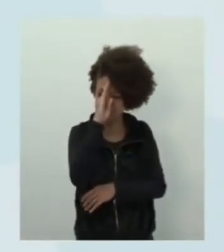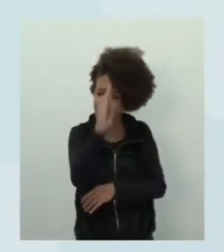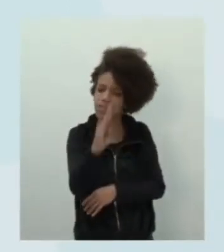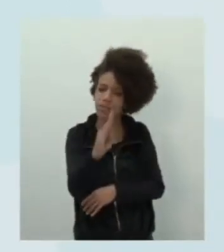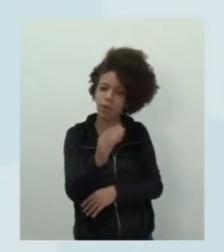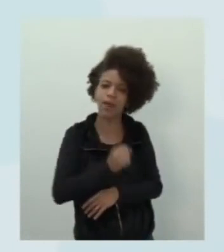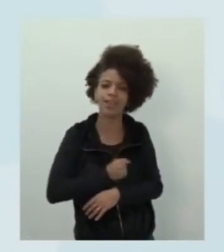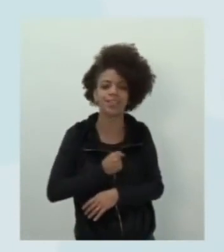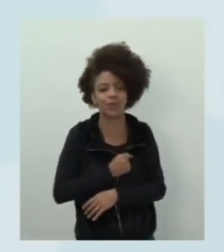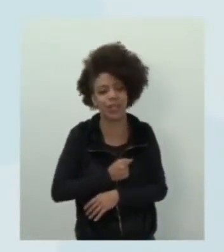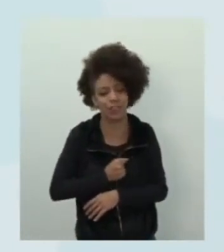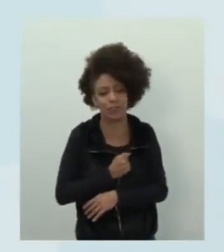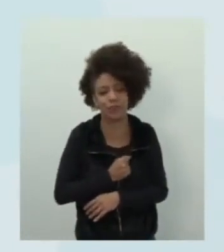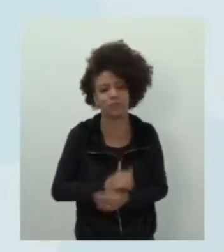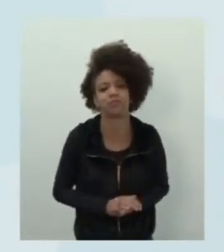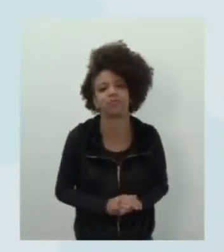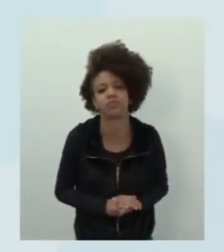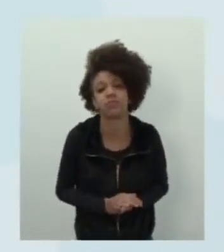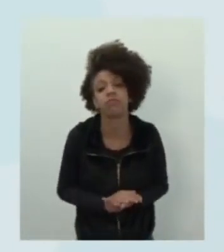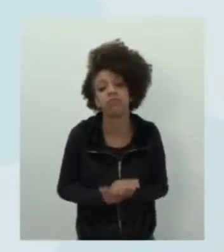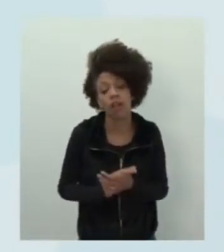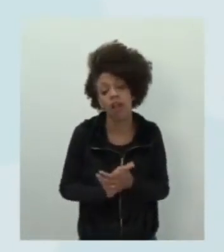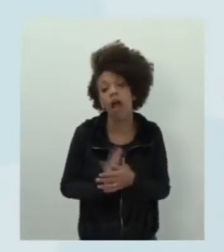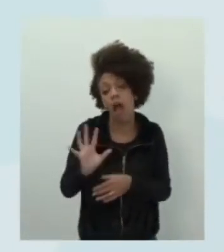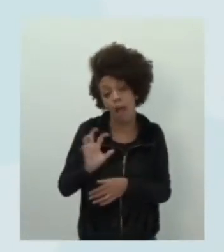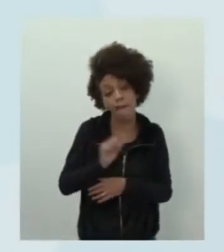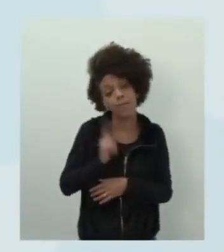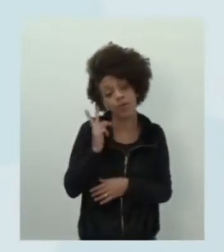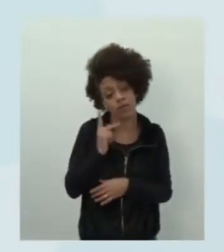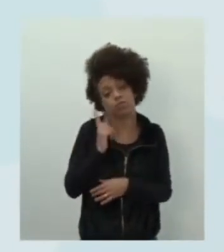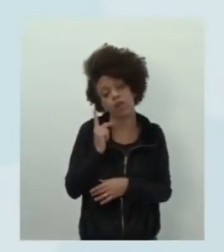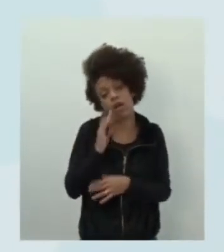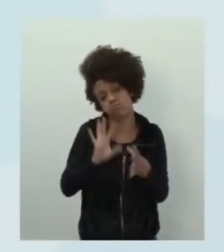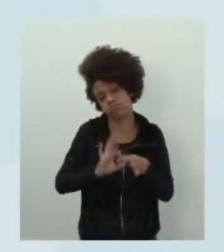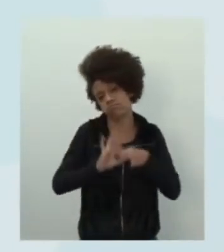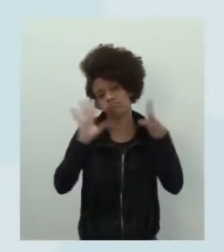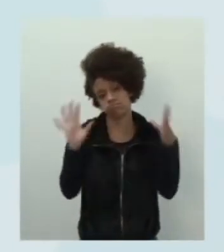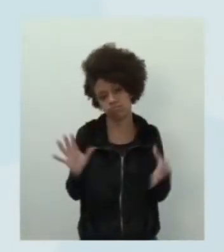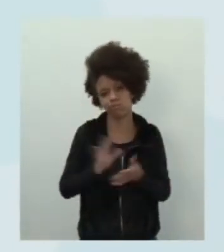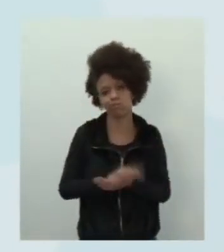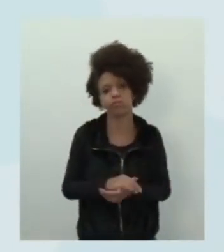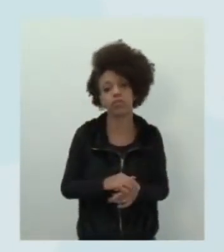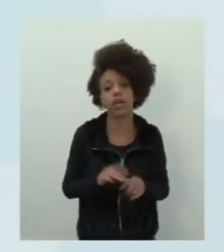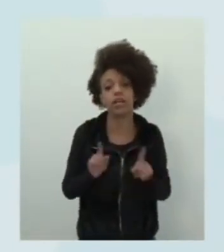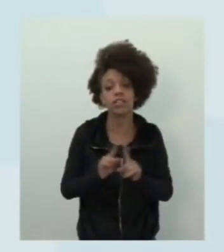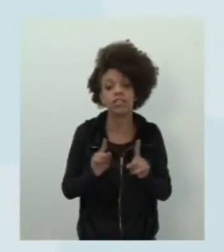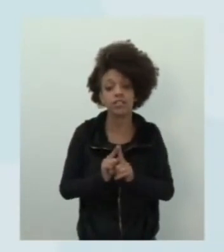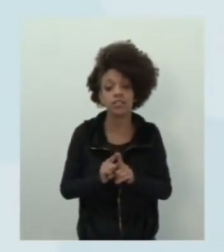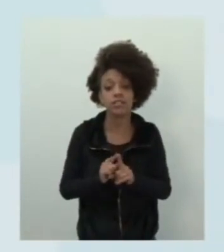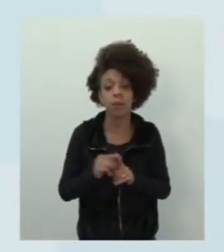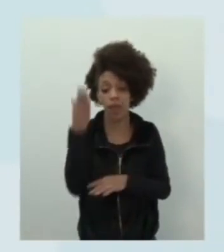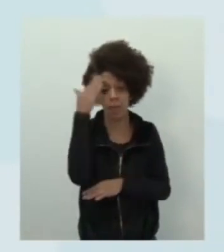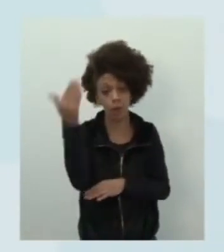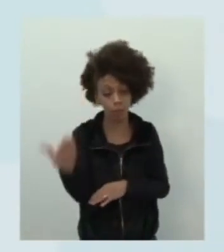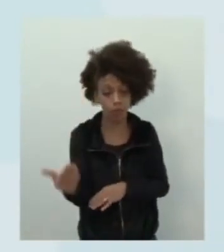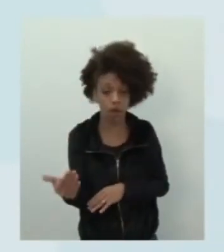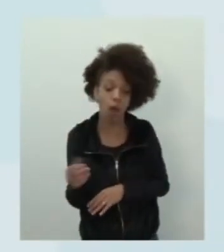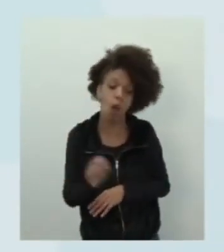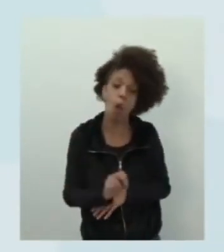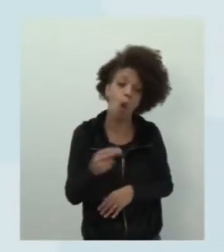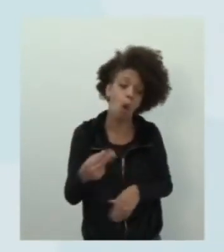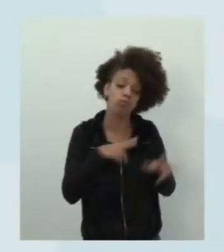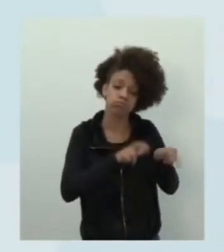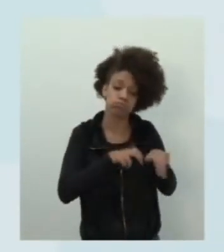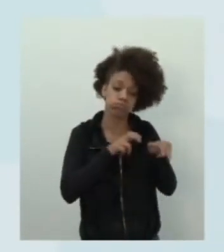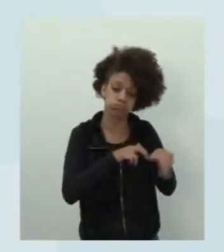saudade. Amor natural, espontâneo e possível. Ambientação popular, rural ou urbana, né? É